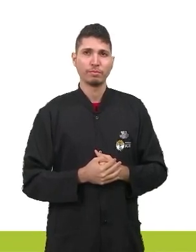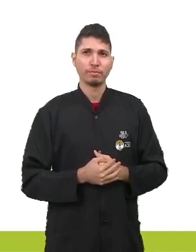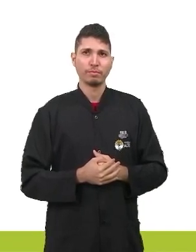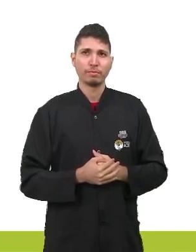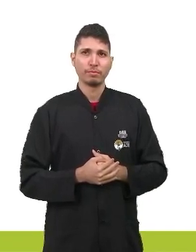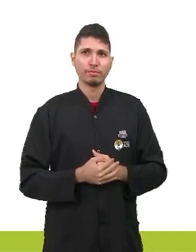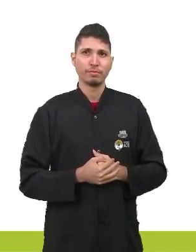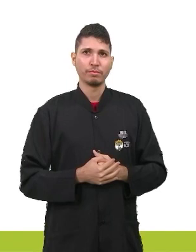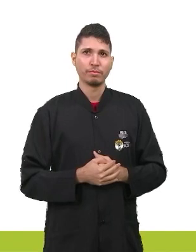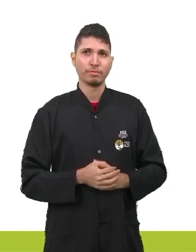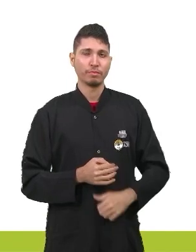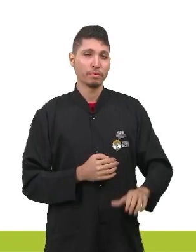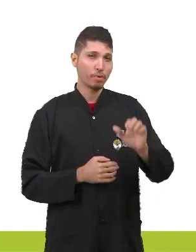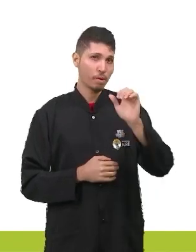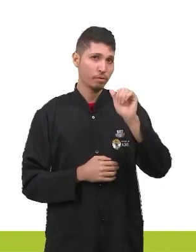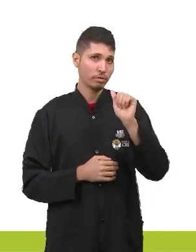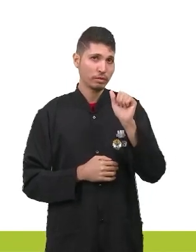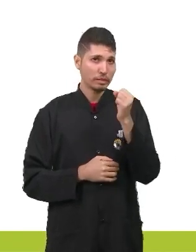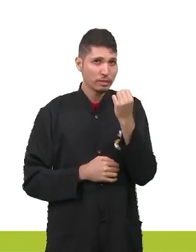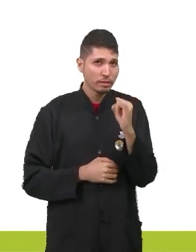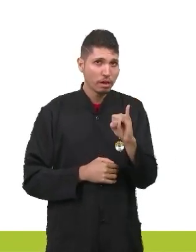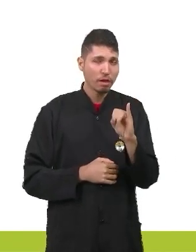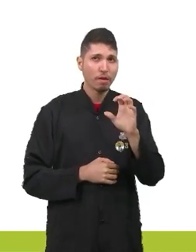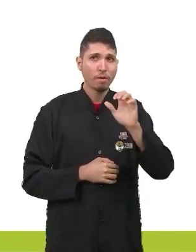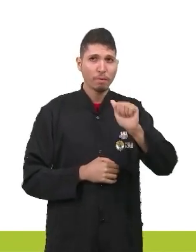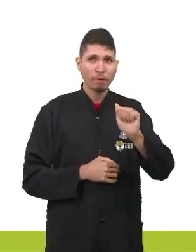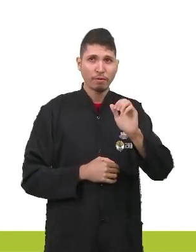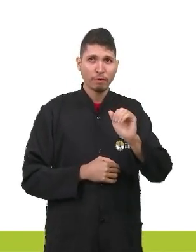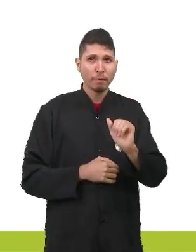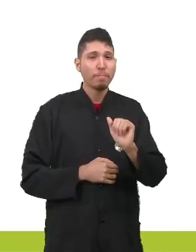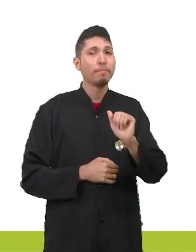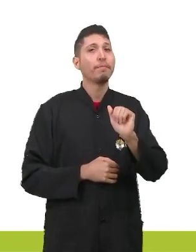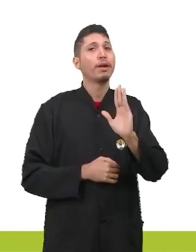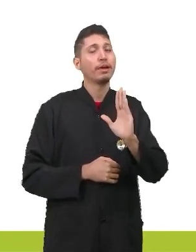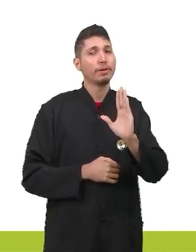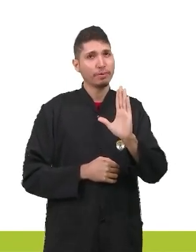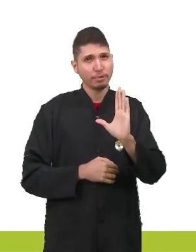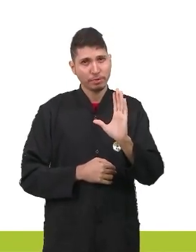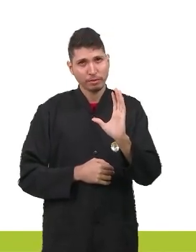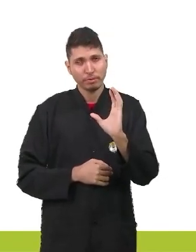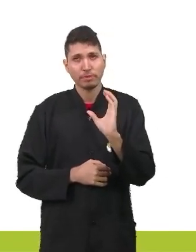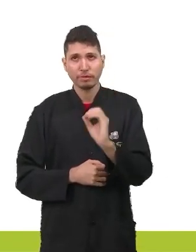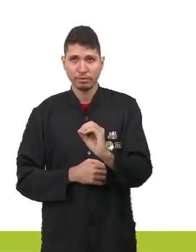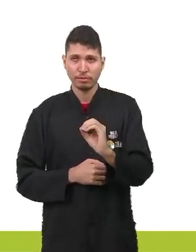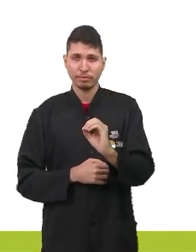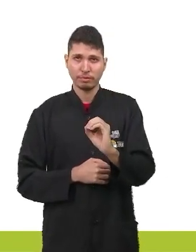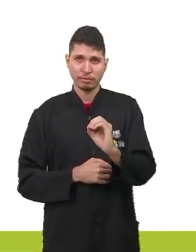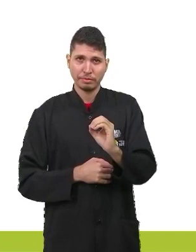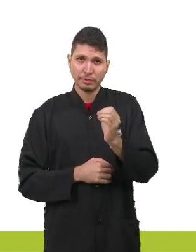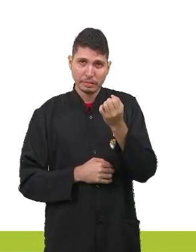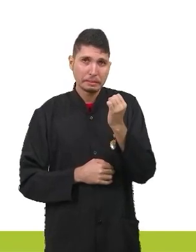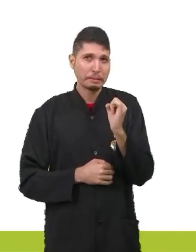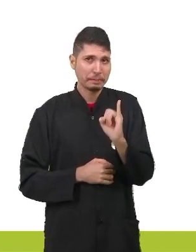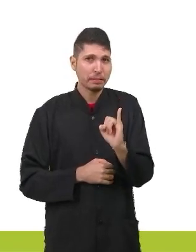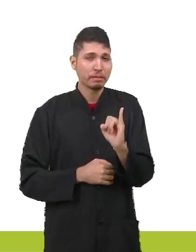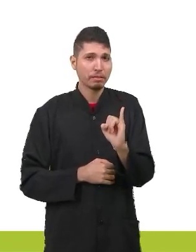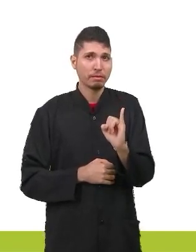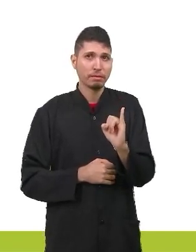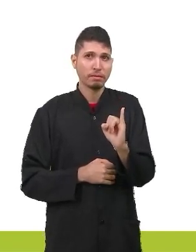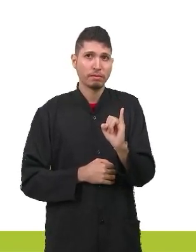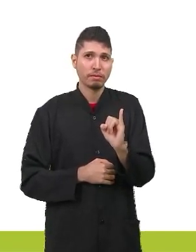bom? Quando o A for maior que 0, aí é onde entra o macete do professor James, tá bom? Quando o A for maior que 0, a gente vai